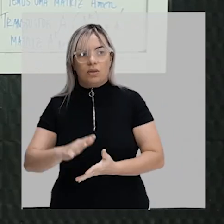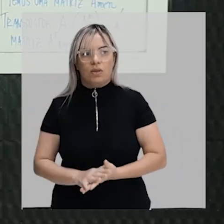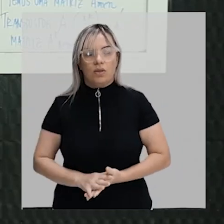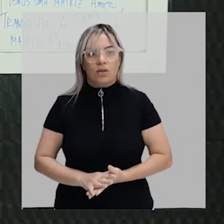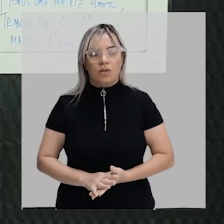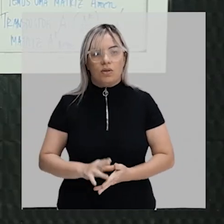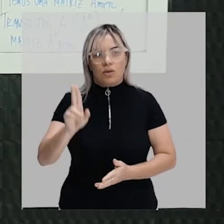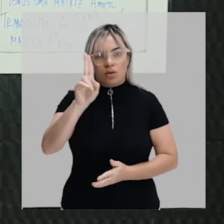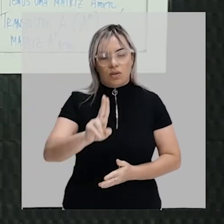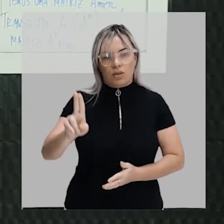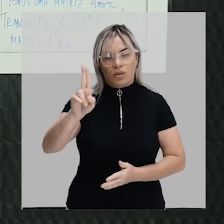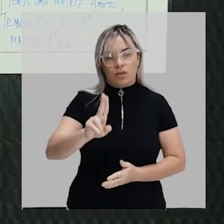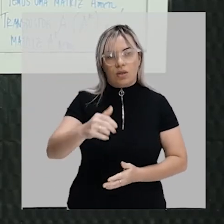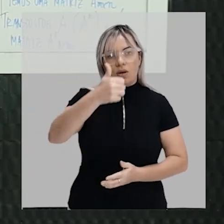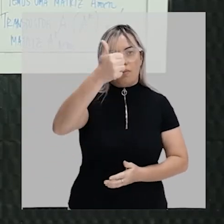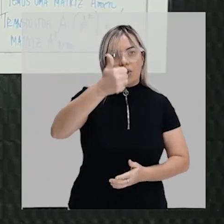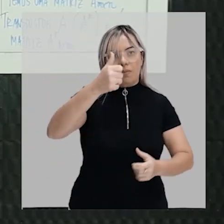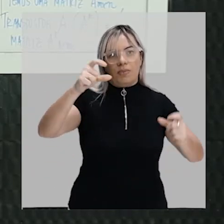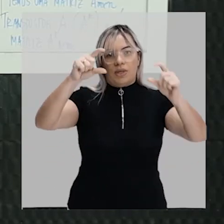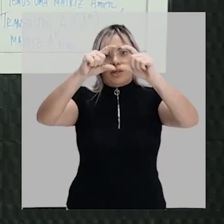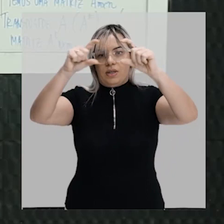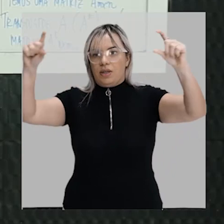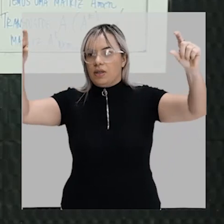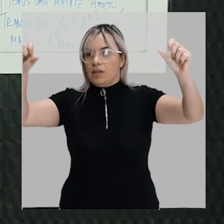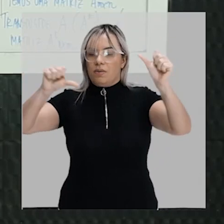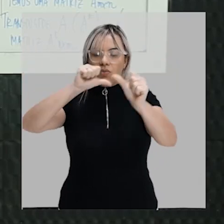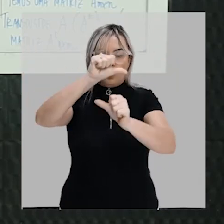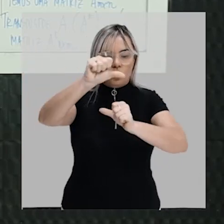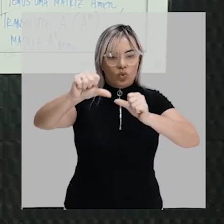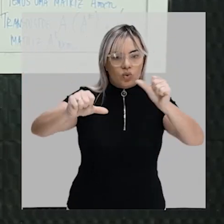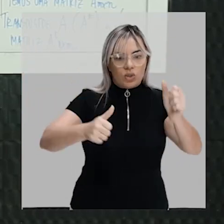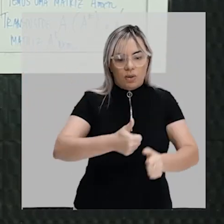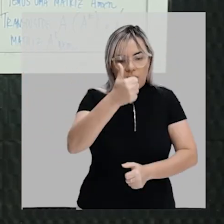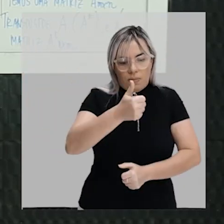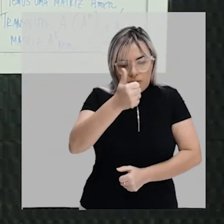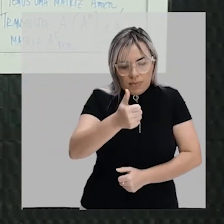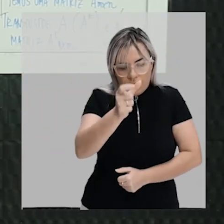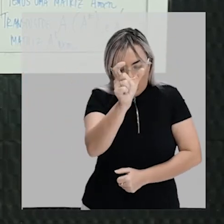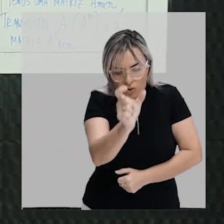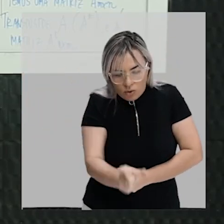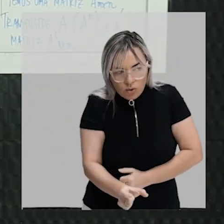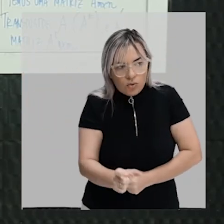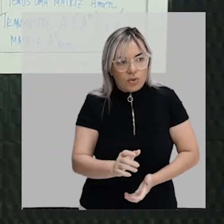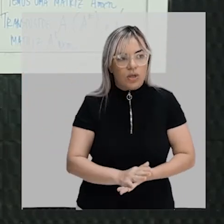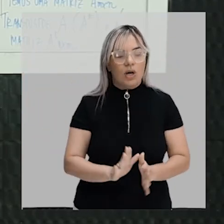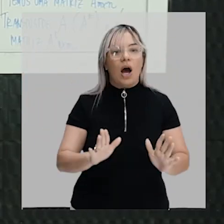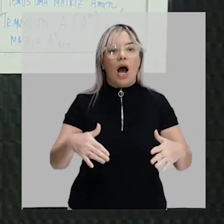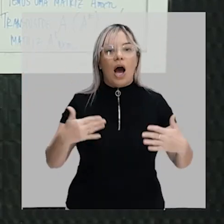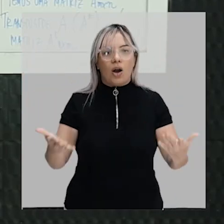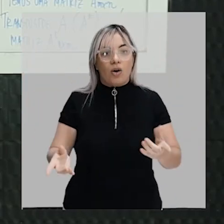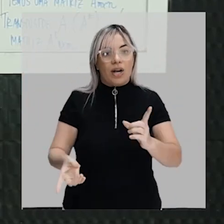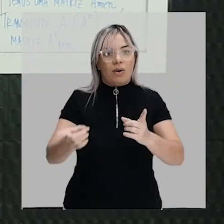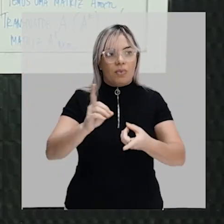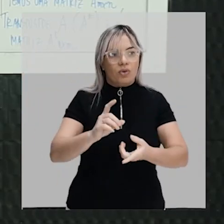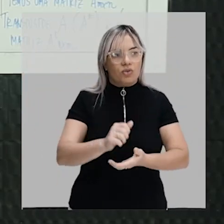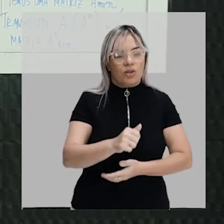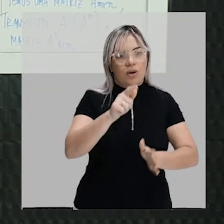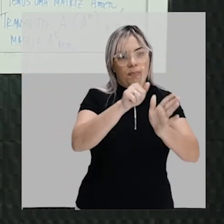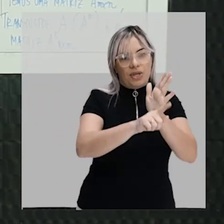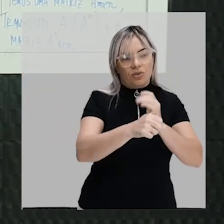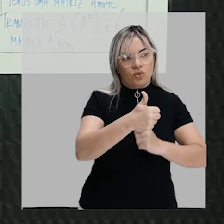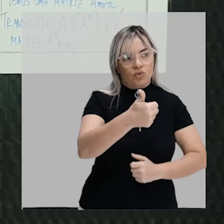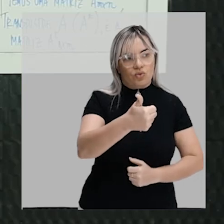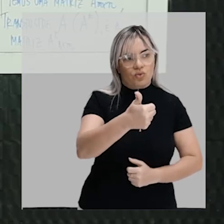e vamos transformar essa primeira linha em coluna Então você tem menos um quatro três